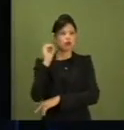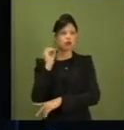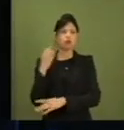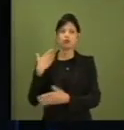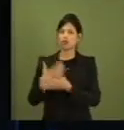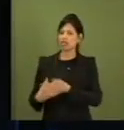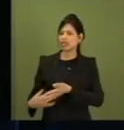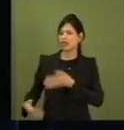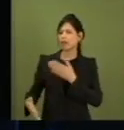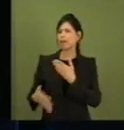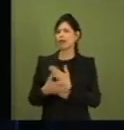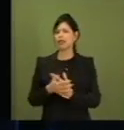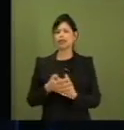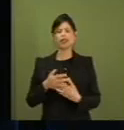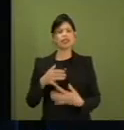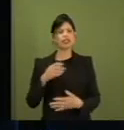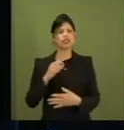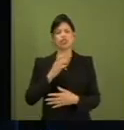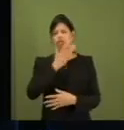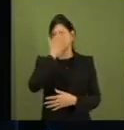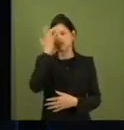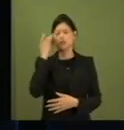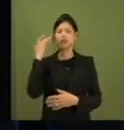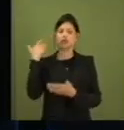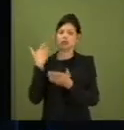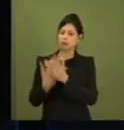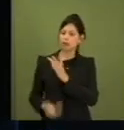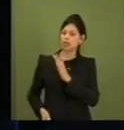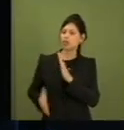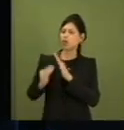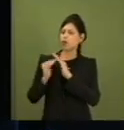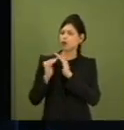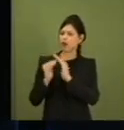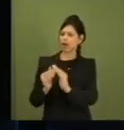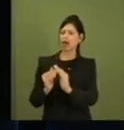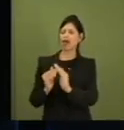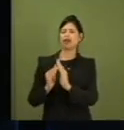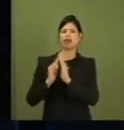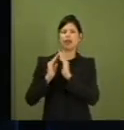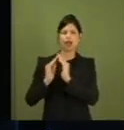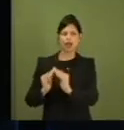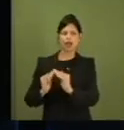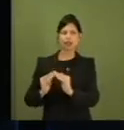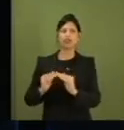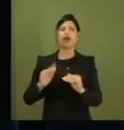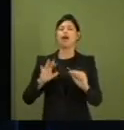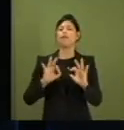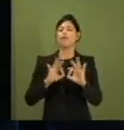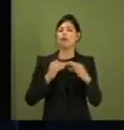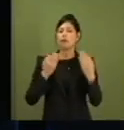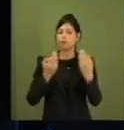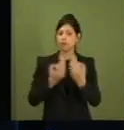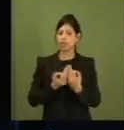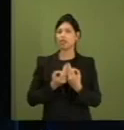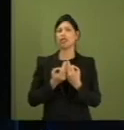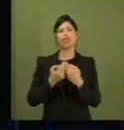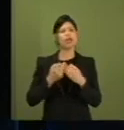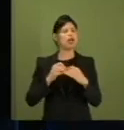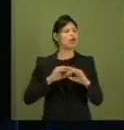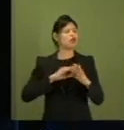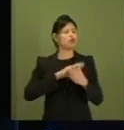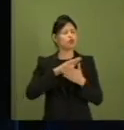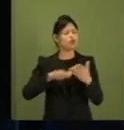moradores, sejam pessoas que perderam casa, perderam famílias, inclusive, nós vamos acolher a